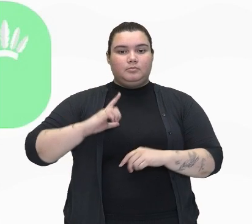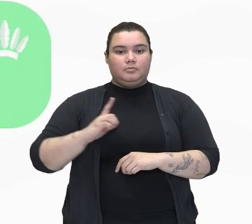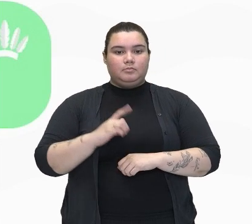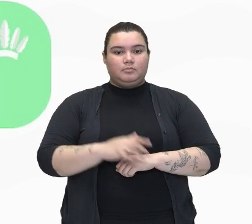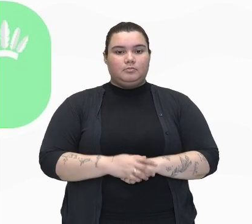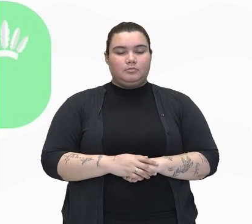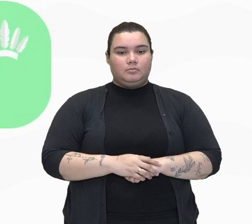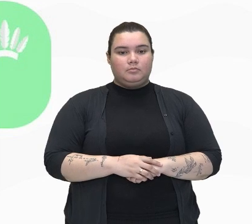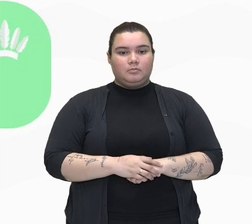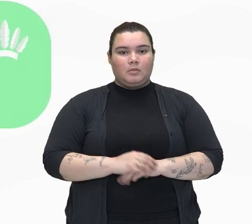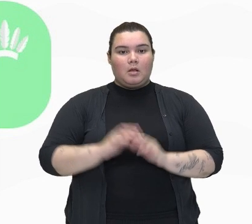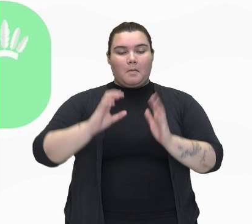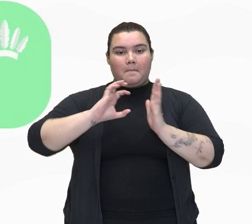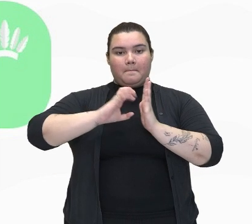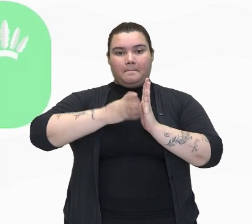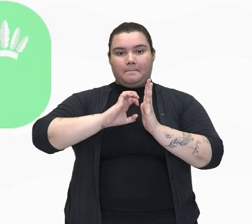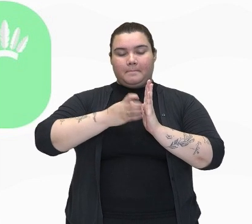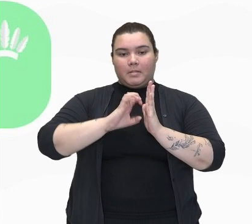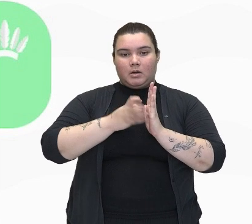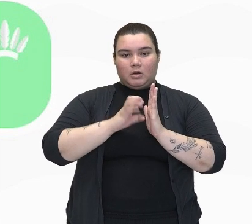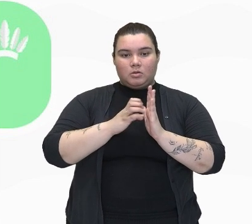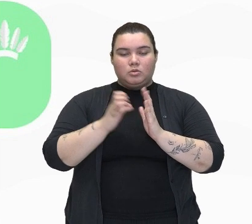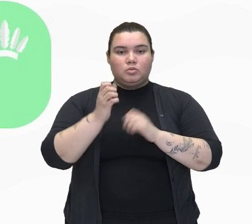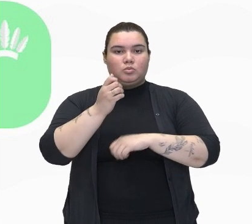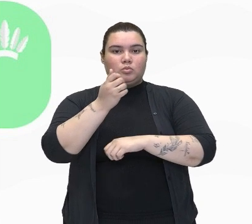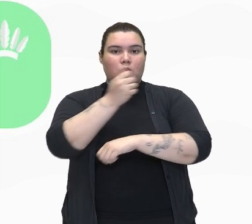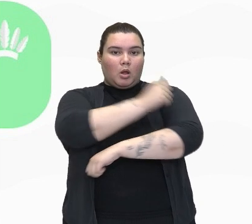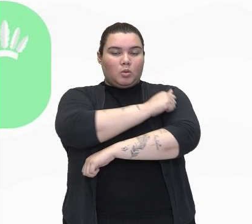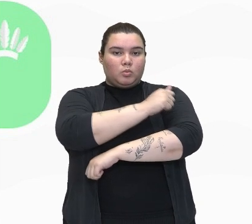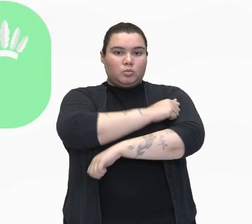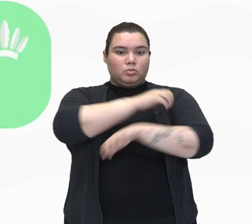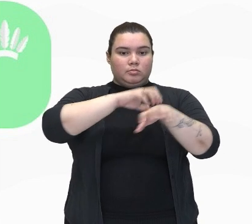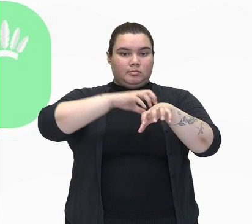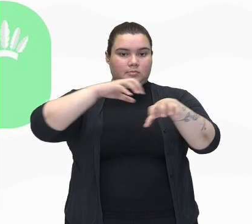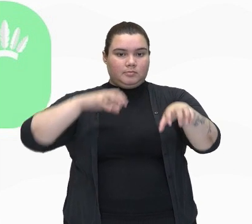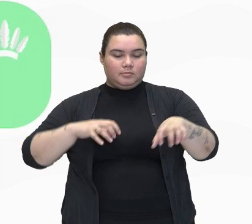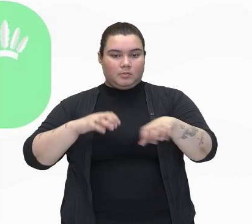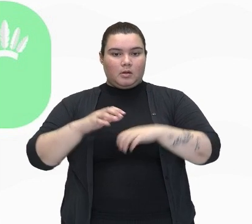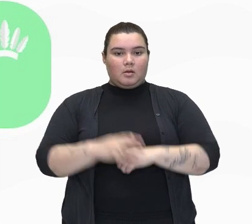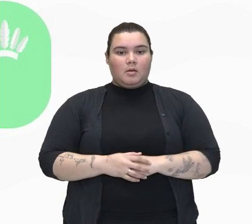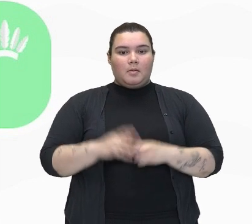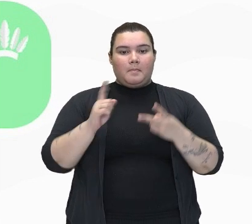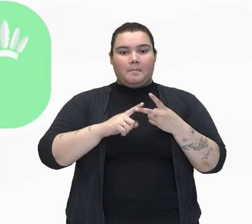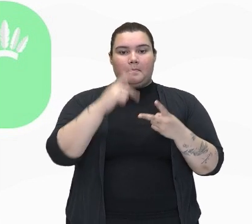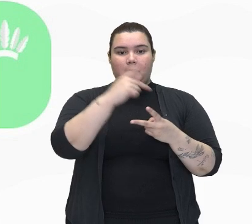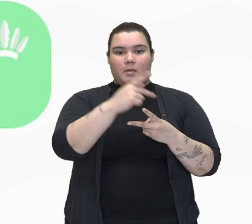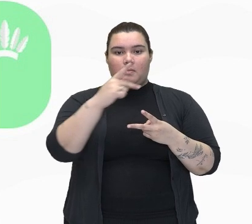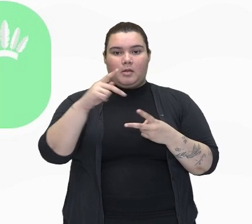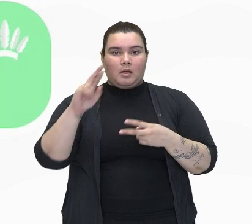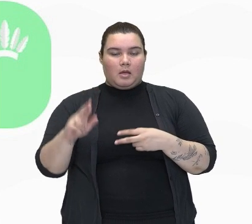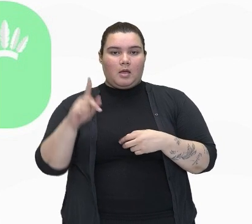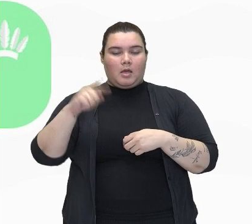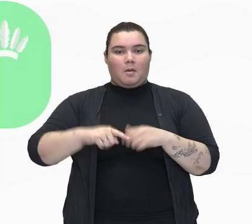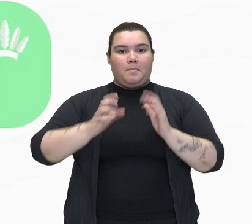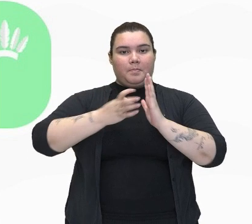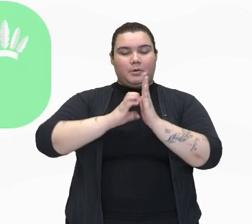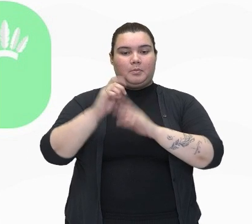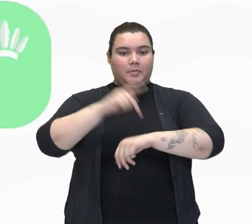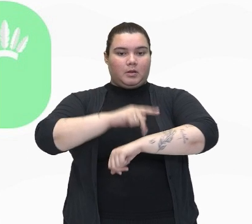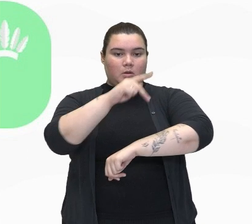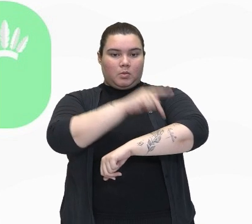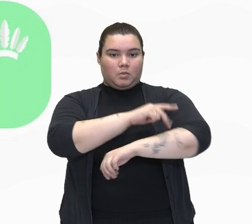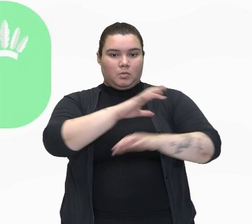o Partido dos Estudantes do Ensino Mediado, o PPR, né, que é o Partido dos Pedagogos Reunidos, e